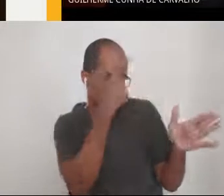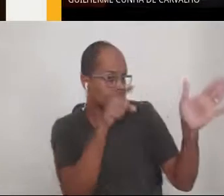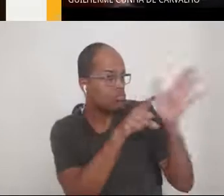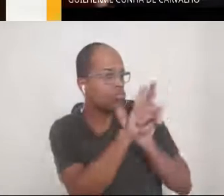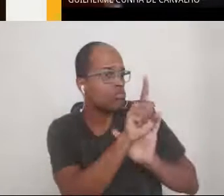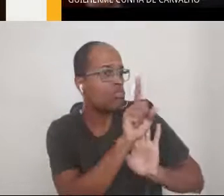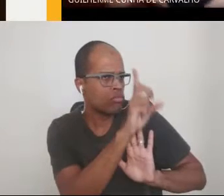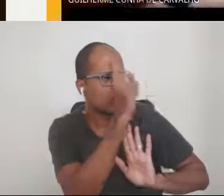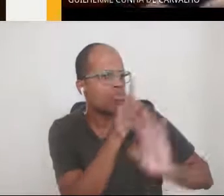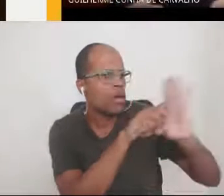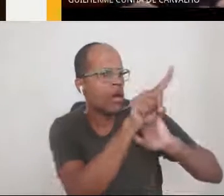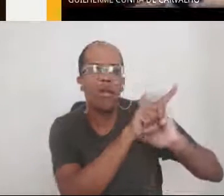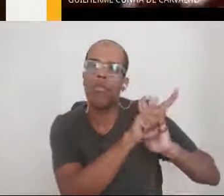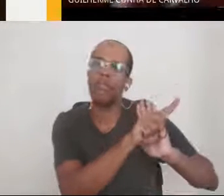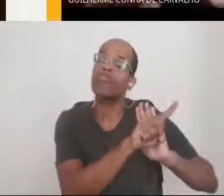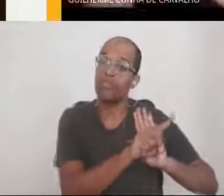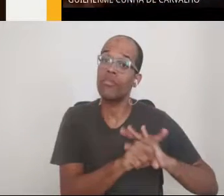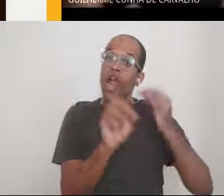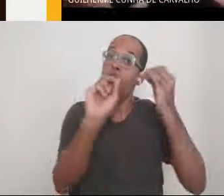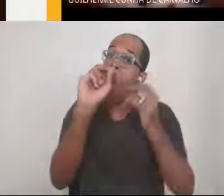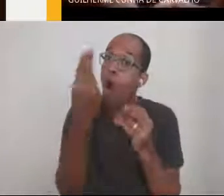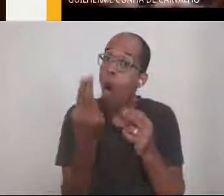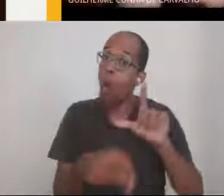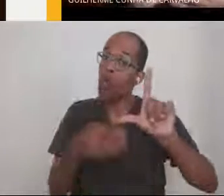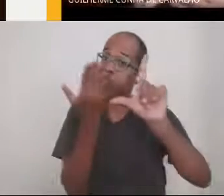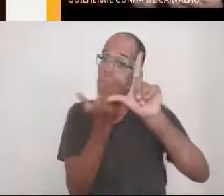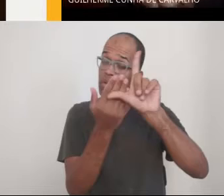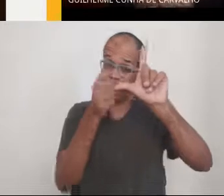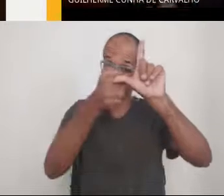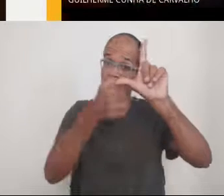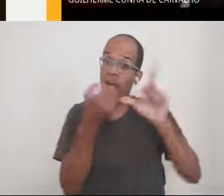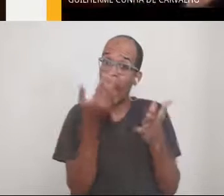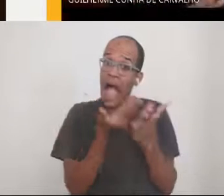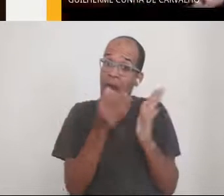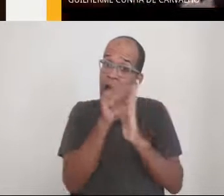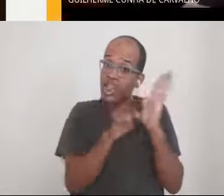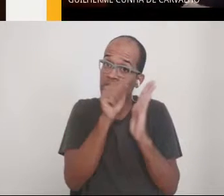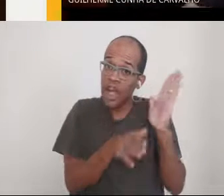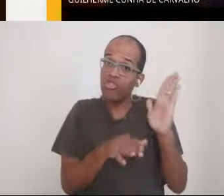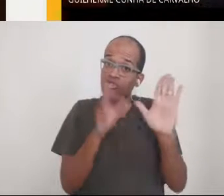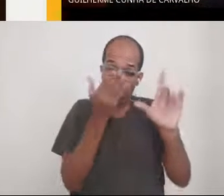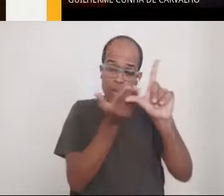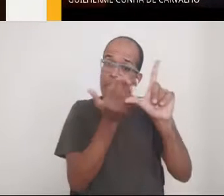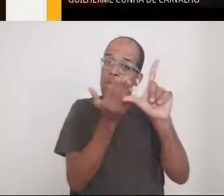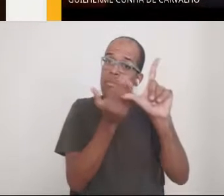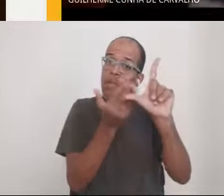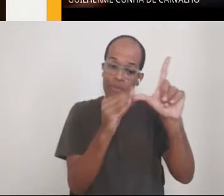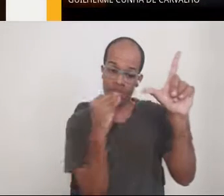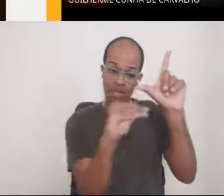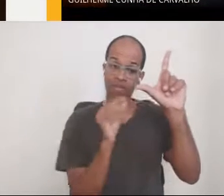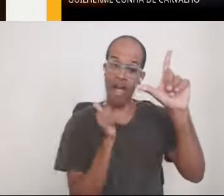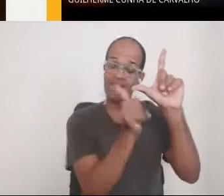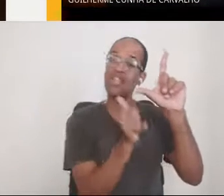participar. Mas, segundo, você também pode deixar o comentário para o professor, antes de ficar enviando atividade em branco, ou atividade escrita